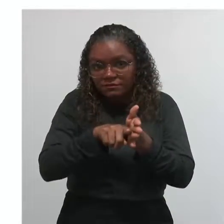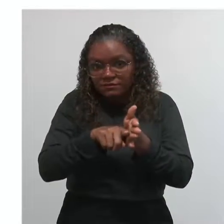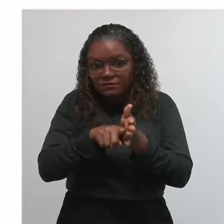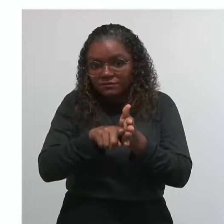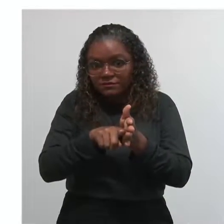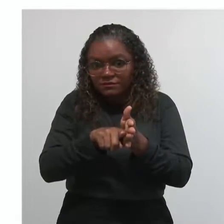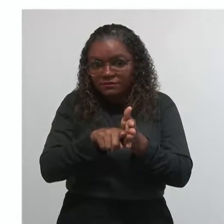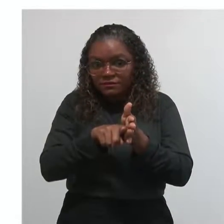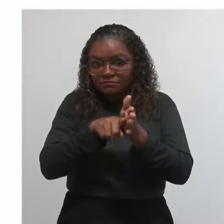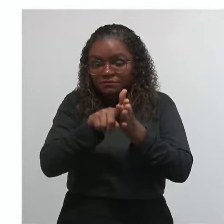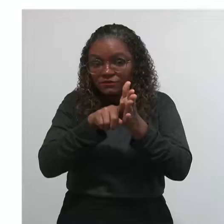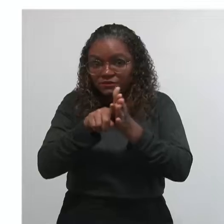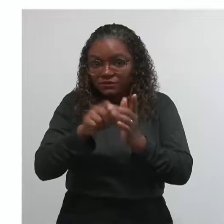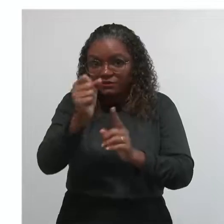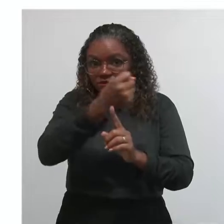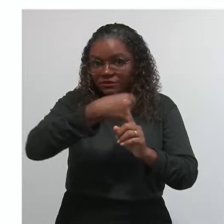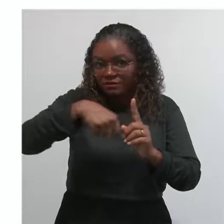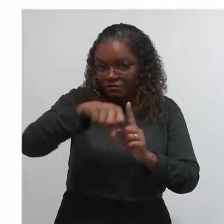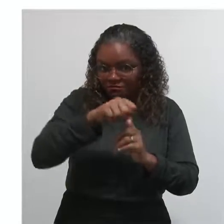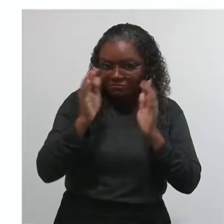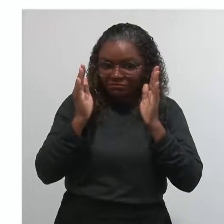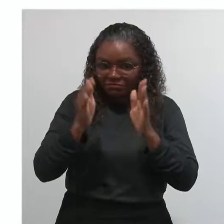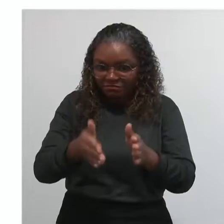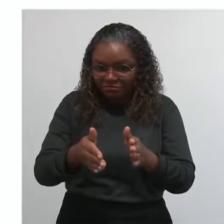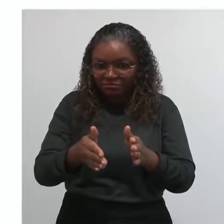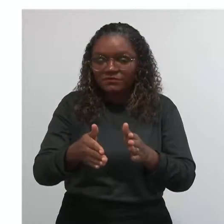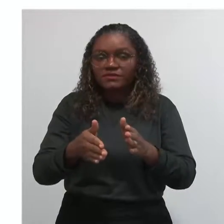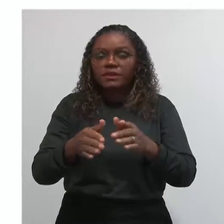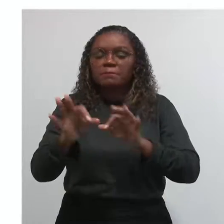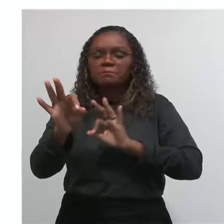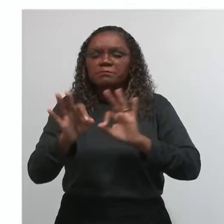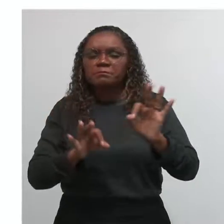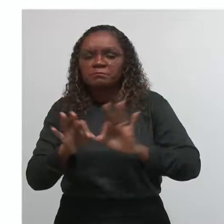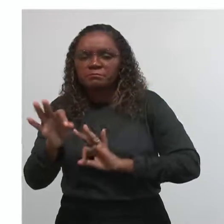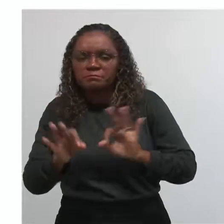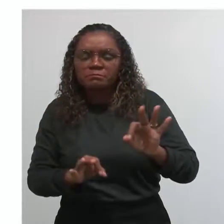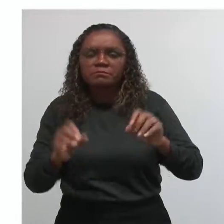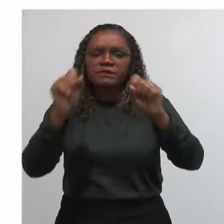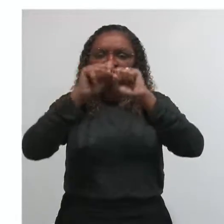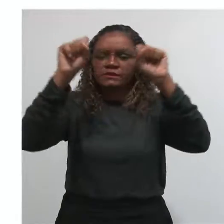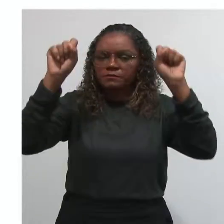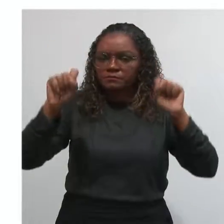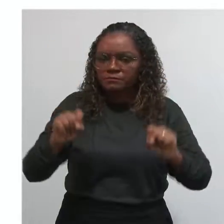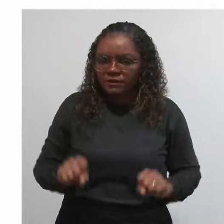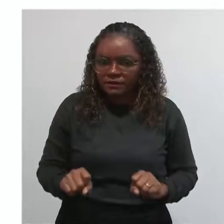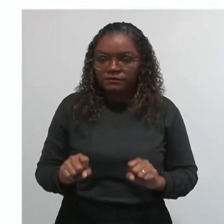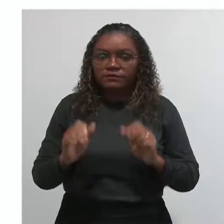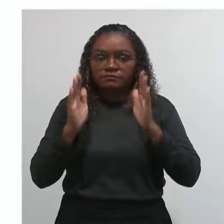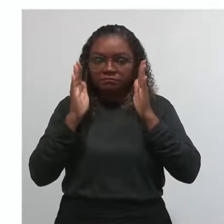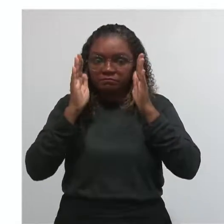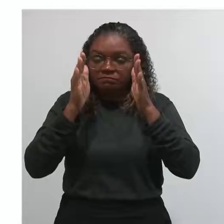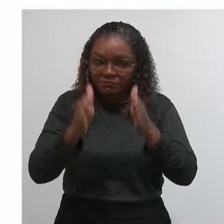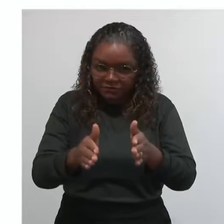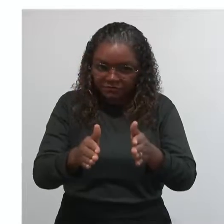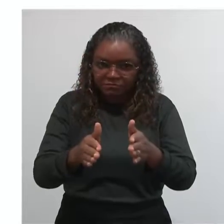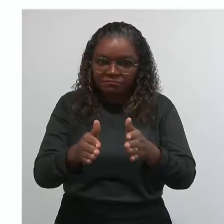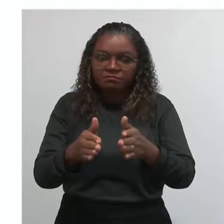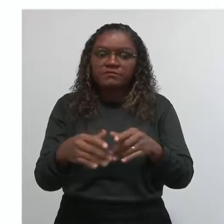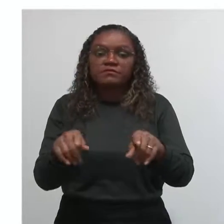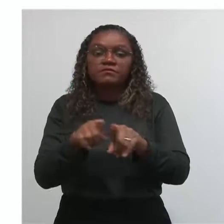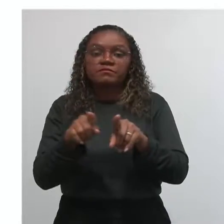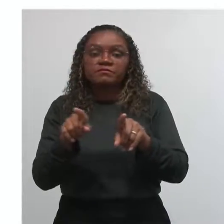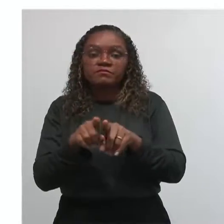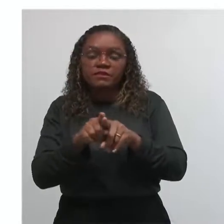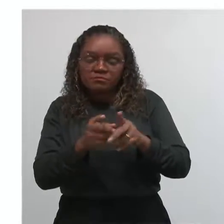ela é sistemática, ela é planejada e ela é dirigida, né? Destinada a identificar, obter e proporcionar de